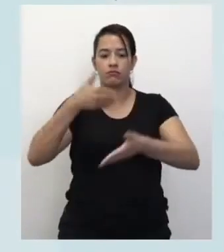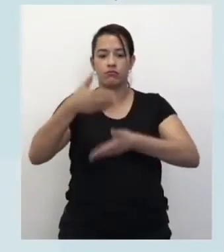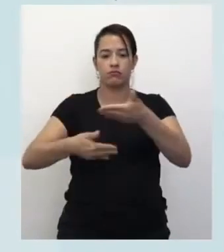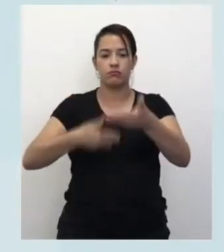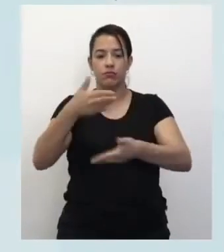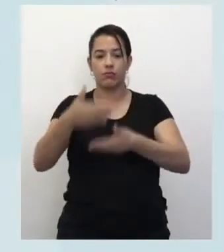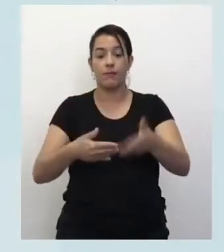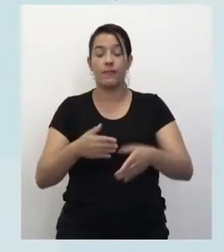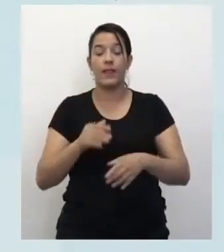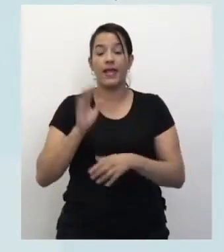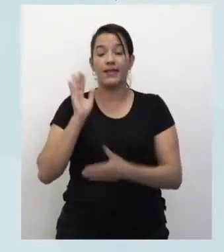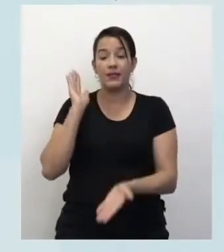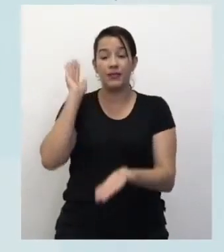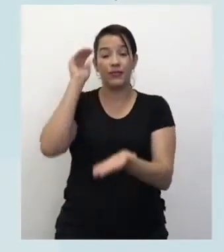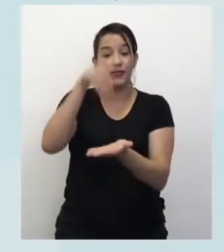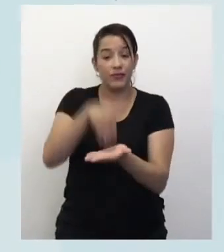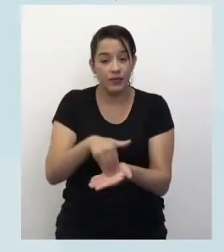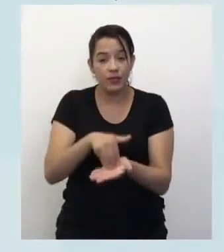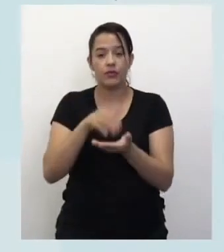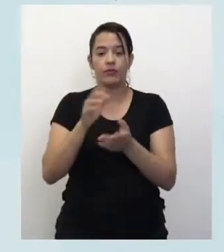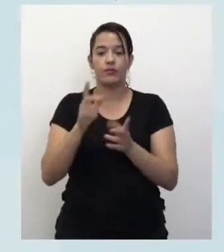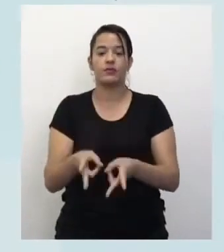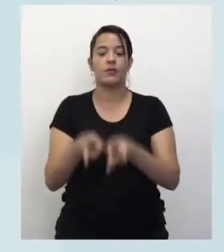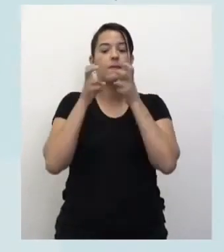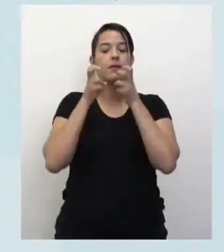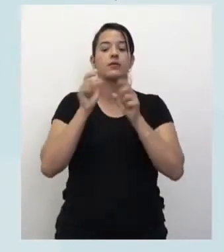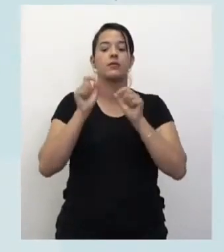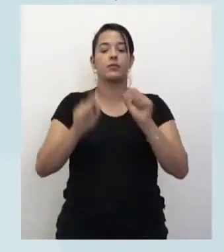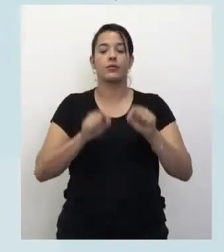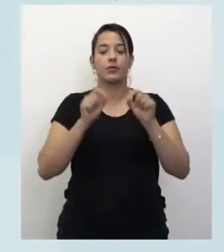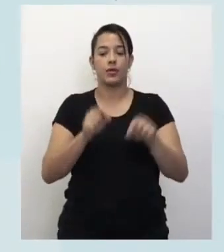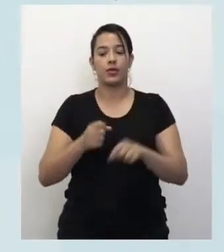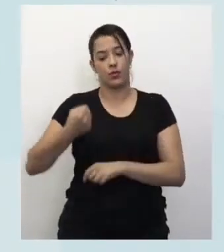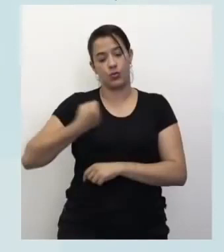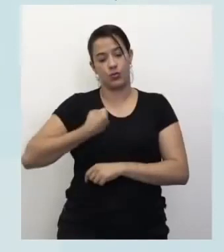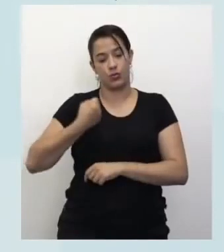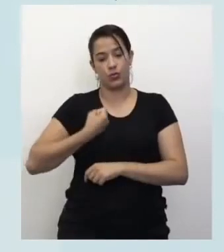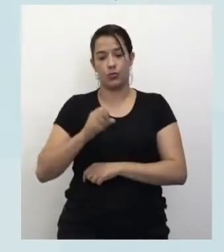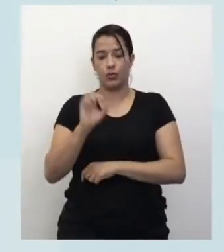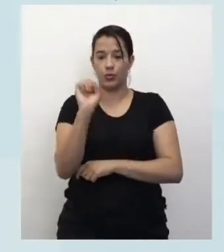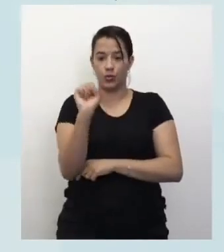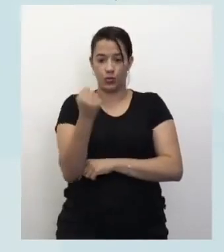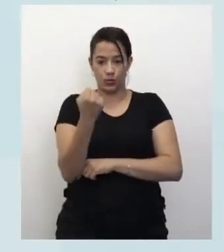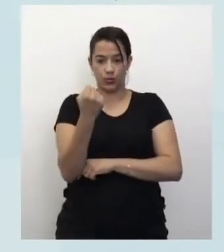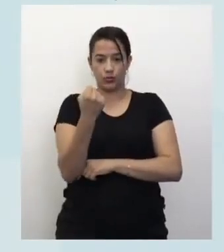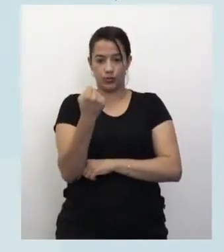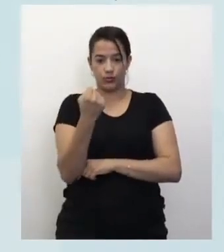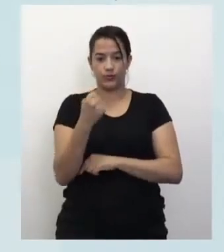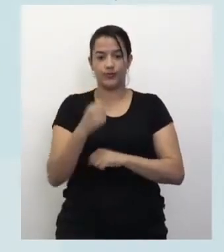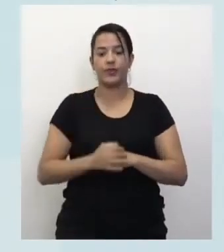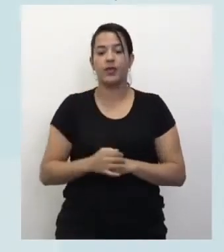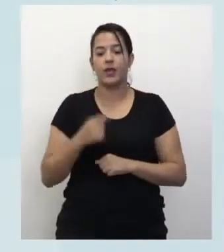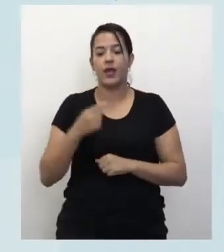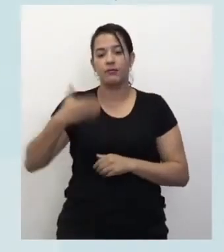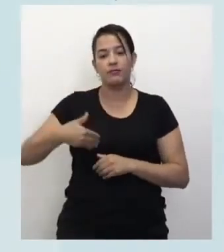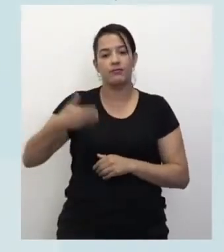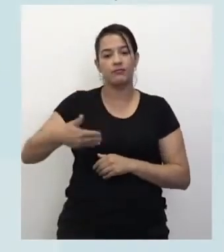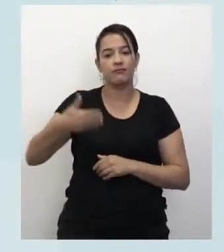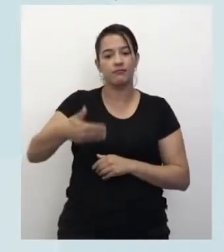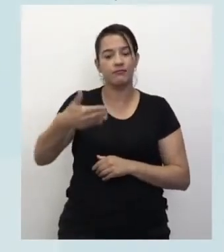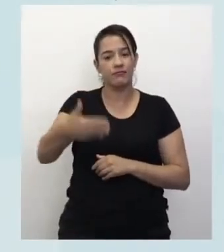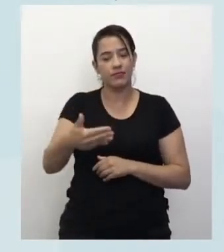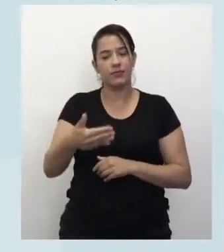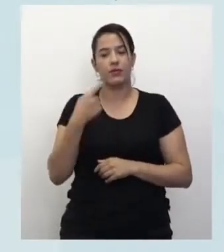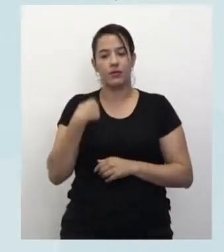diante. E aí lá no final, o que que você percebe? Olha lá o número 8, né? A constante aí na questão